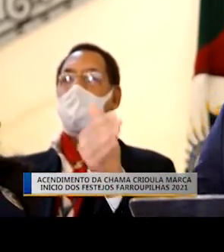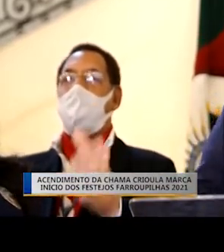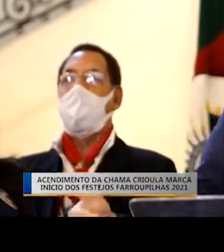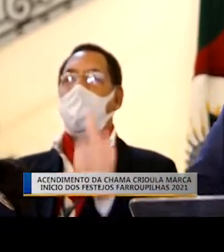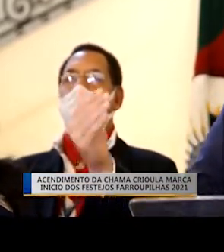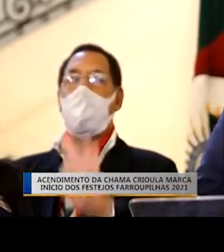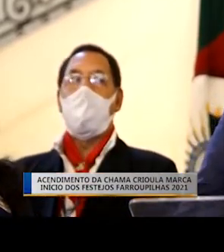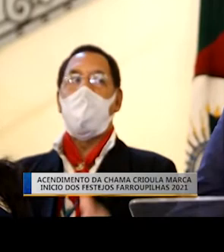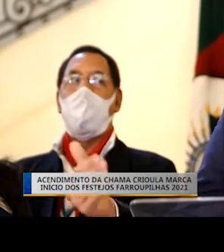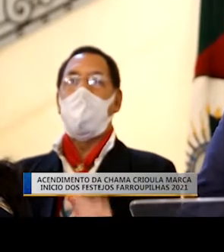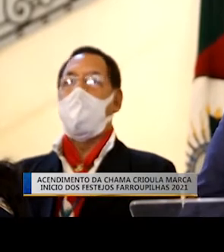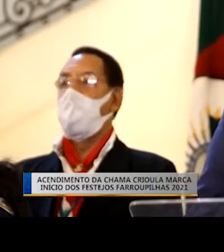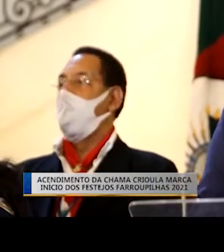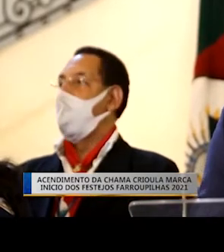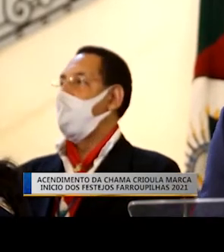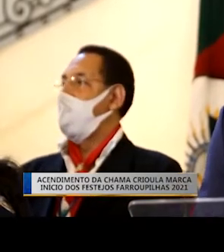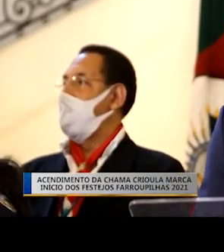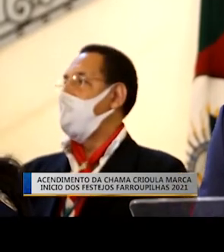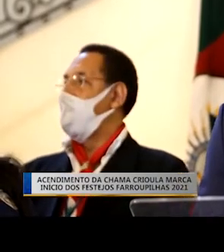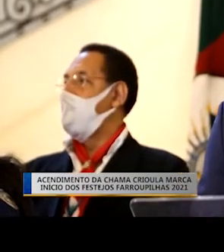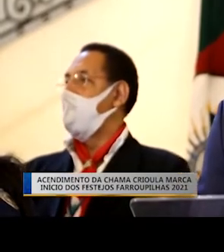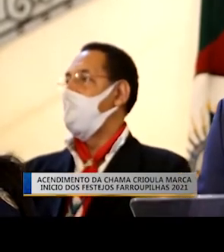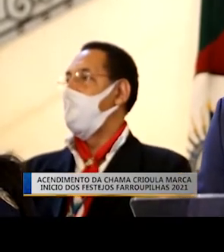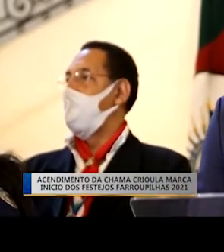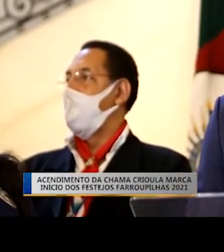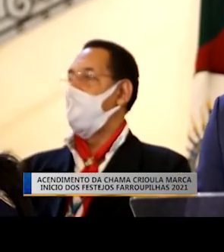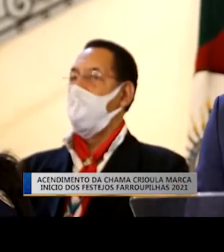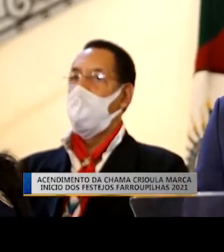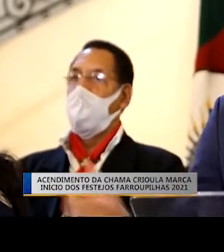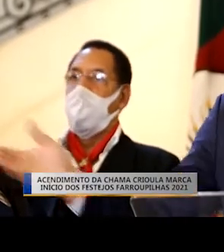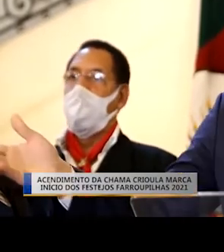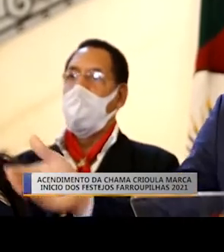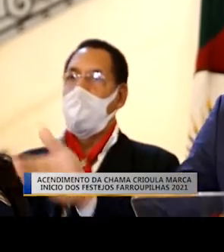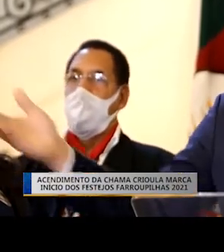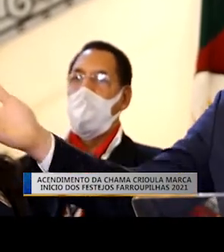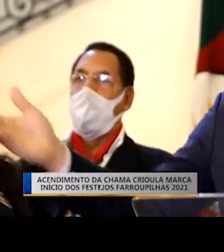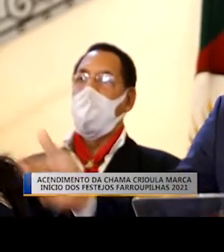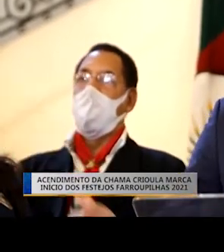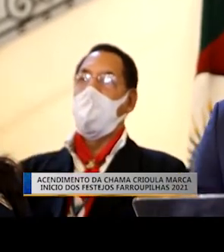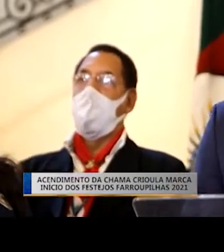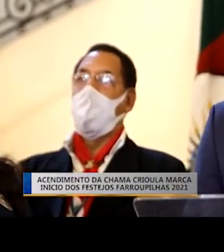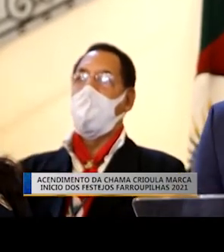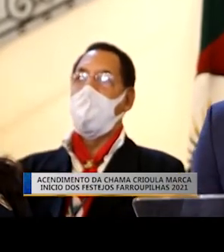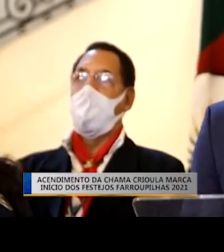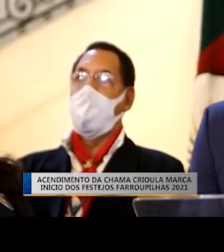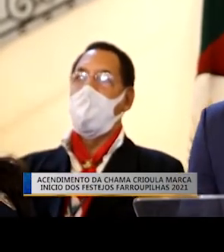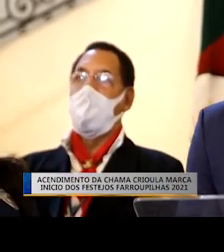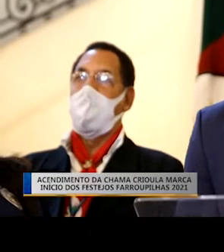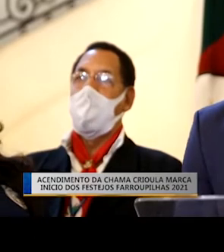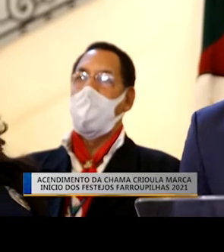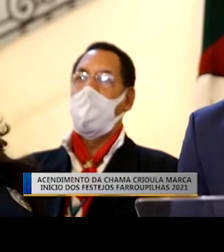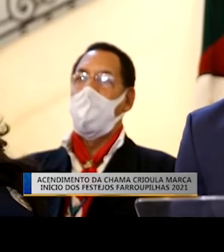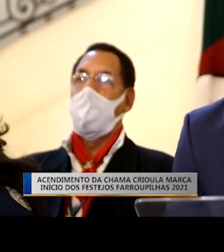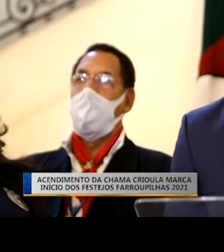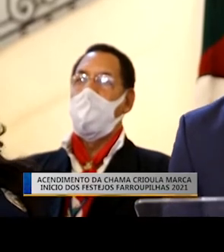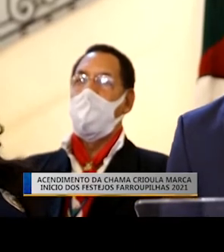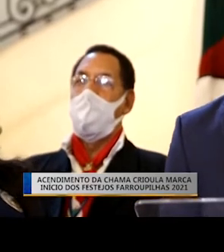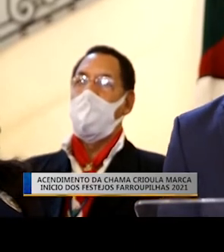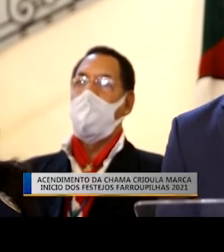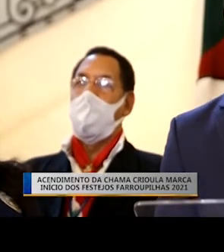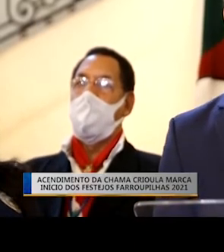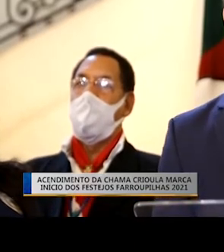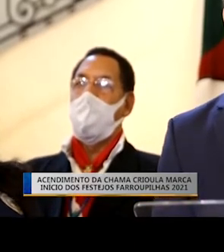sequer conseguia pagar as suas contas. O Rio Grande do Sul, recentemente, o nosso Departamento de Economia e